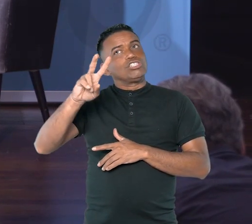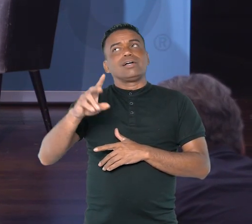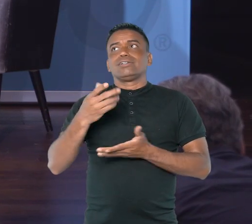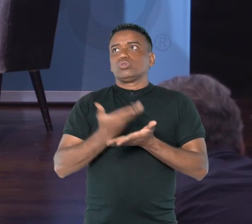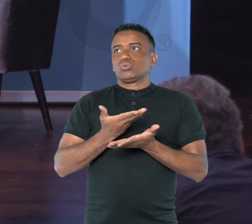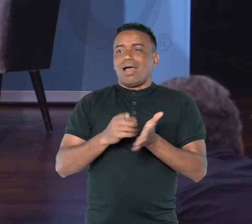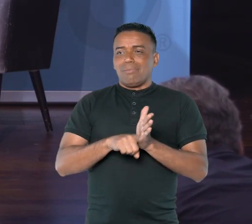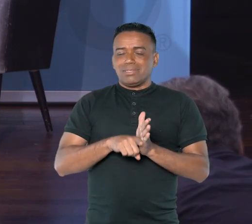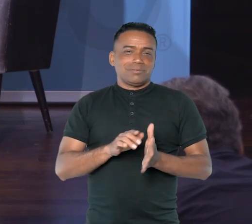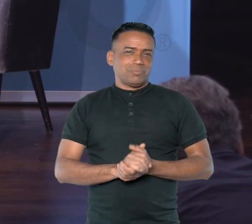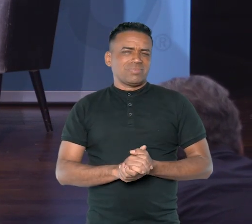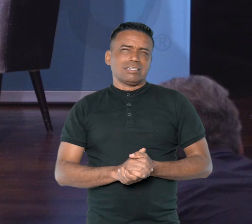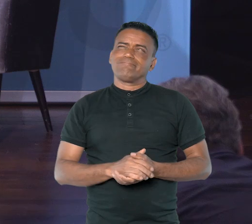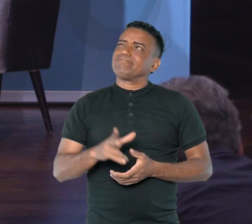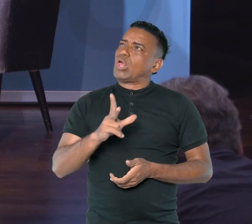lugar...